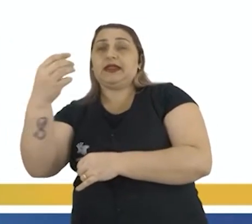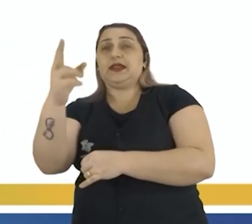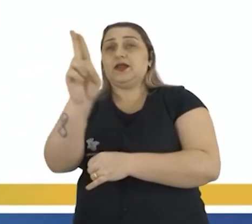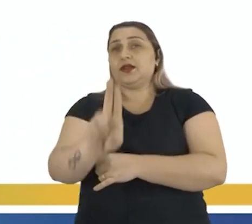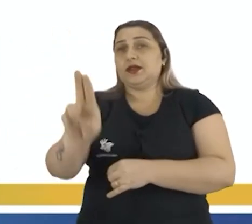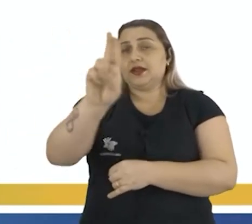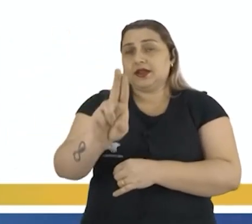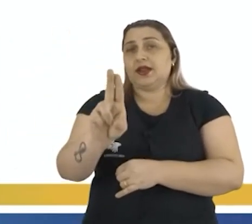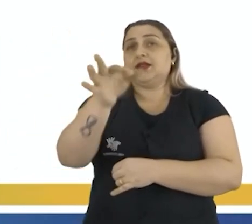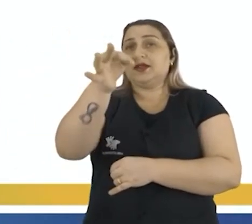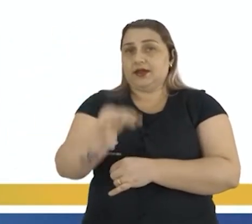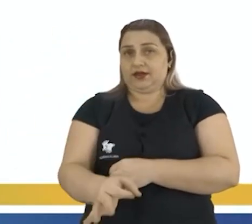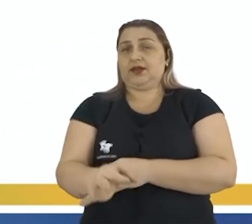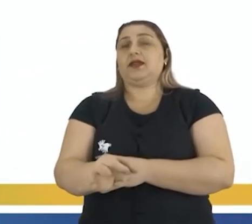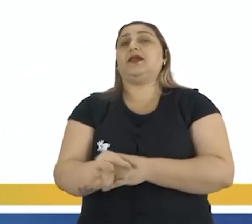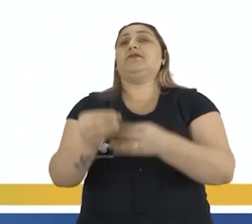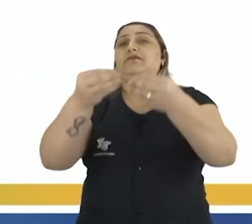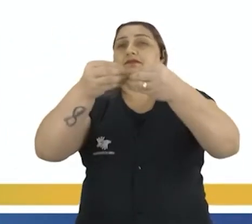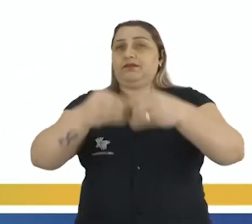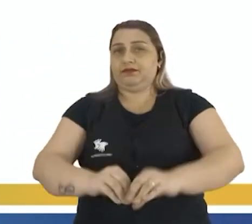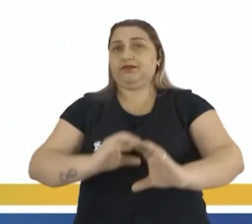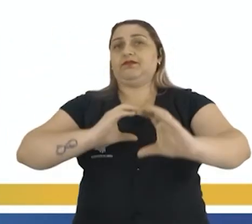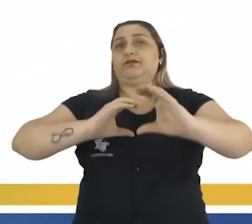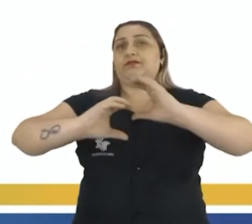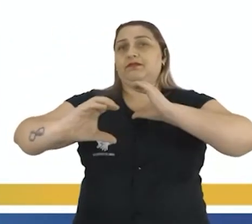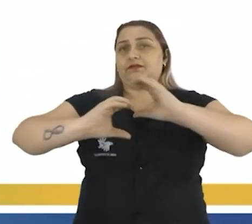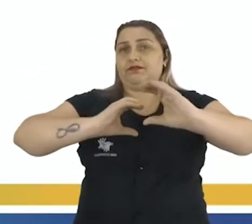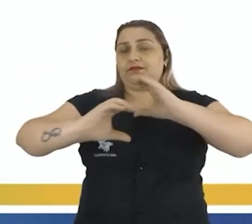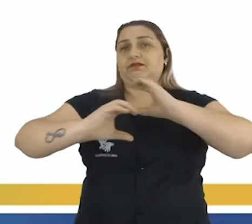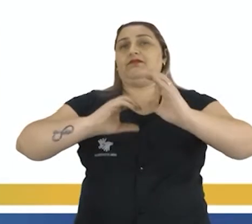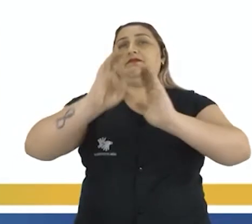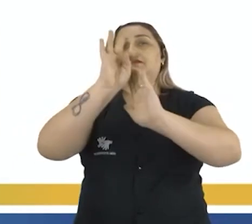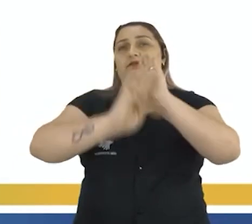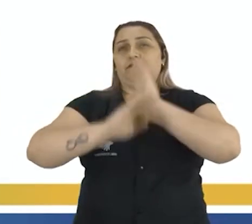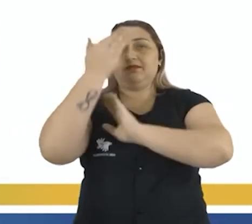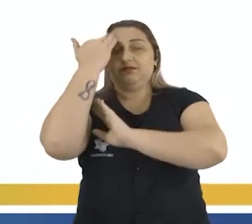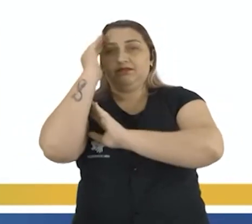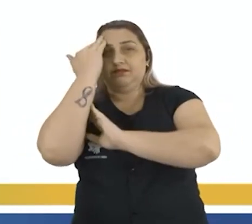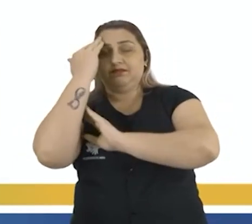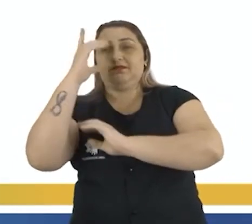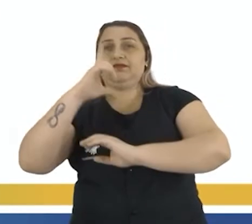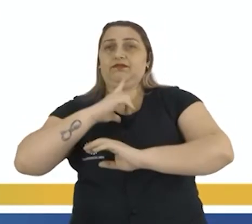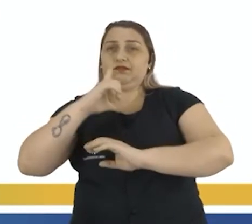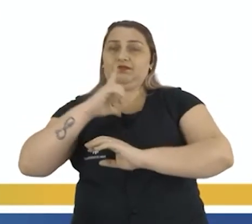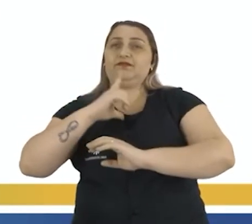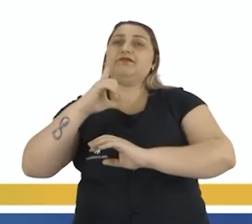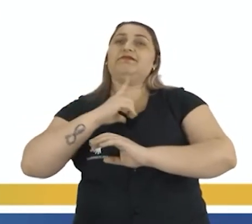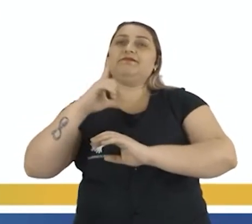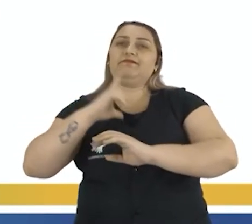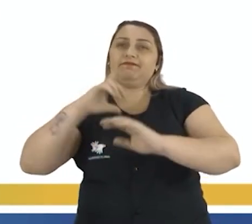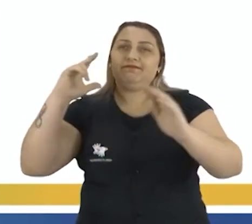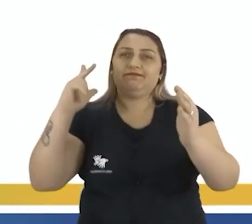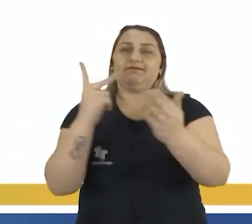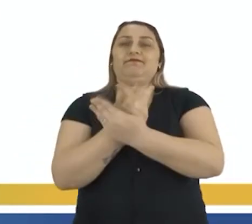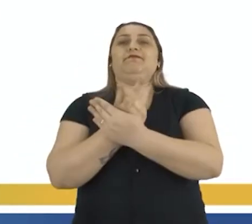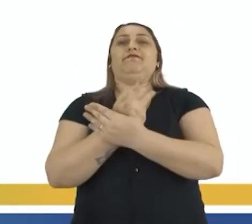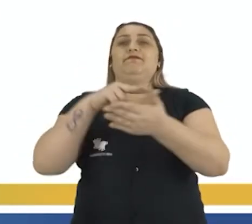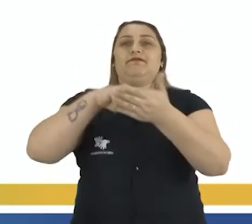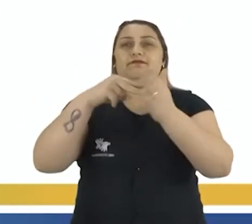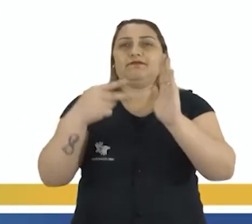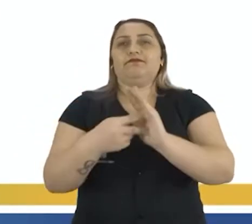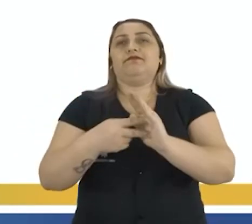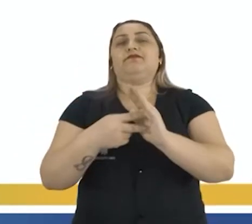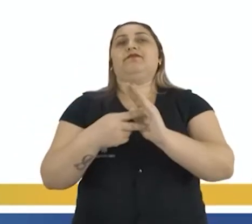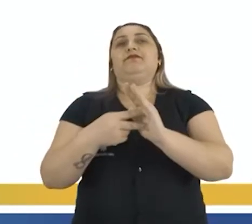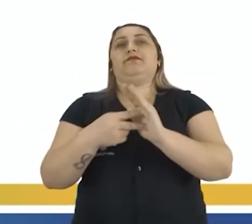adequada, acarreta sérios prejuízos à compreensão textual. Haja vista que sua total discrepância é significativa.